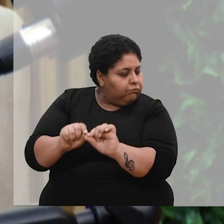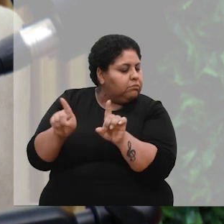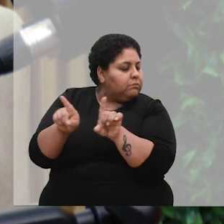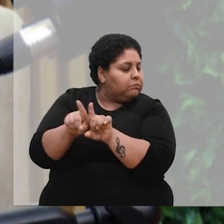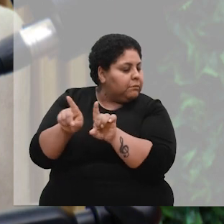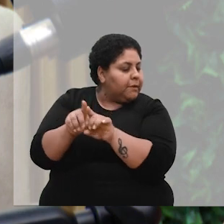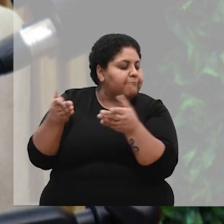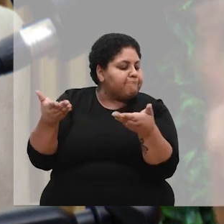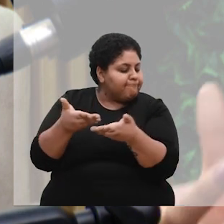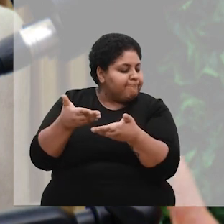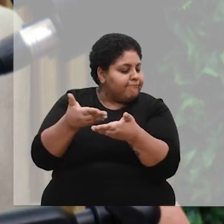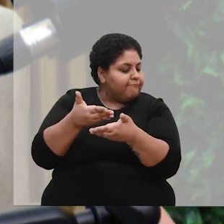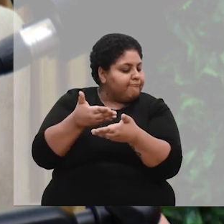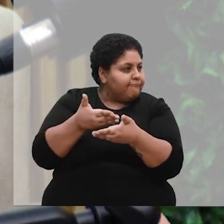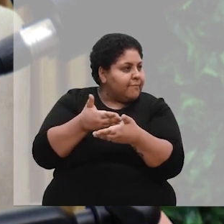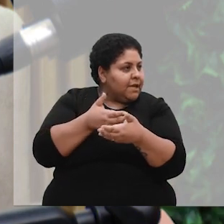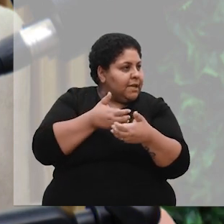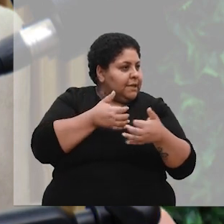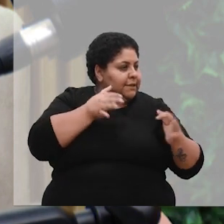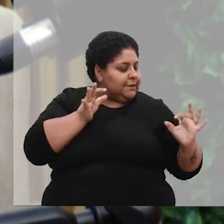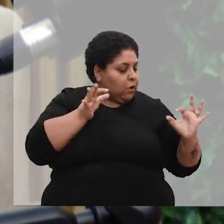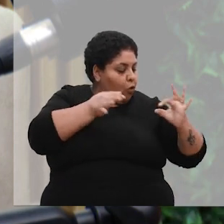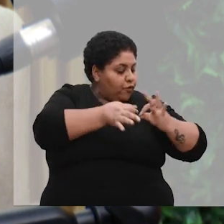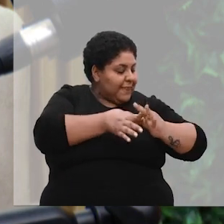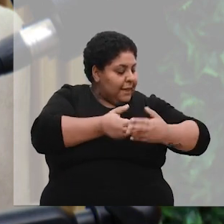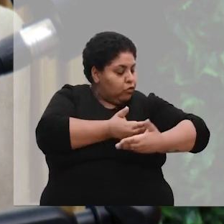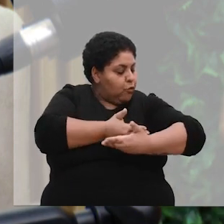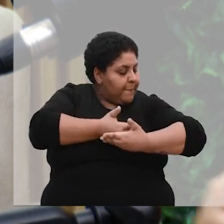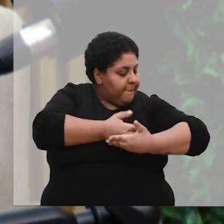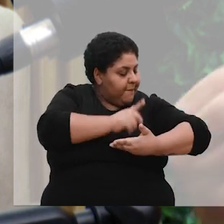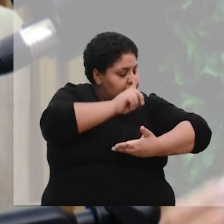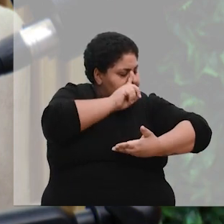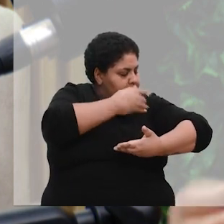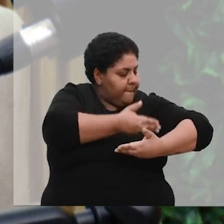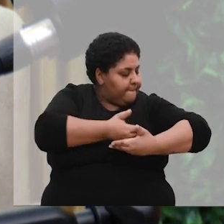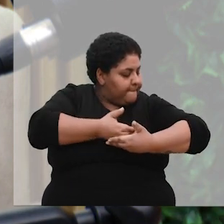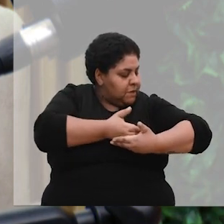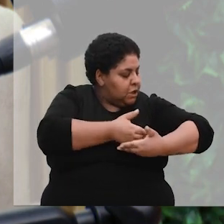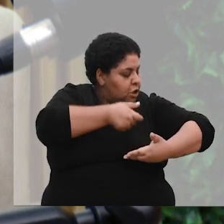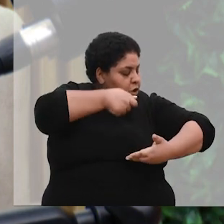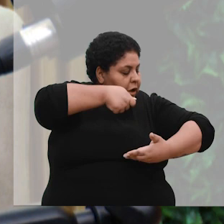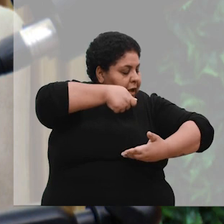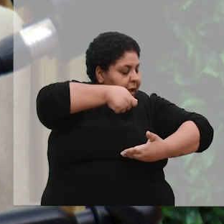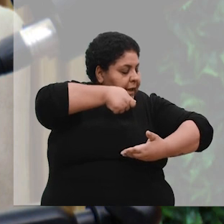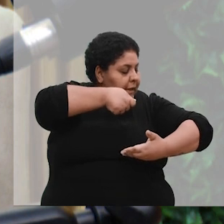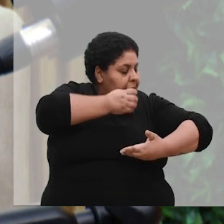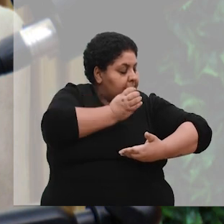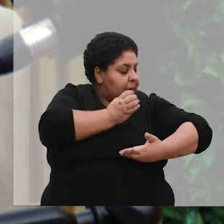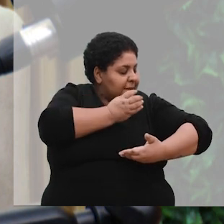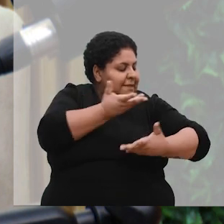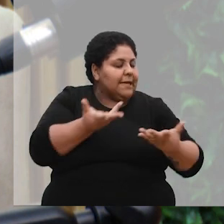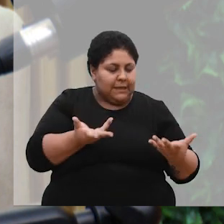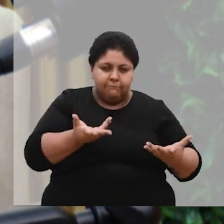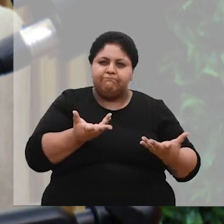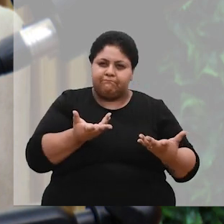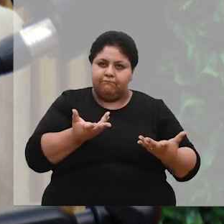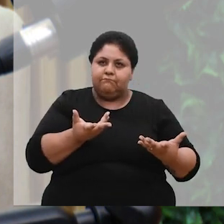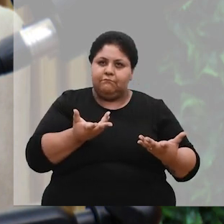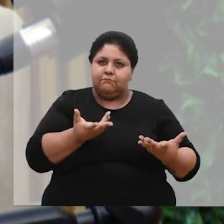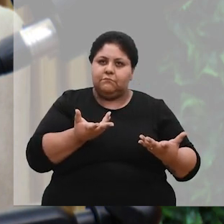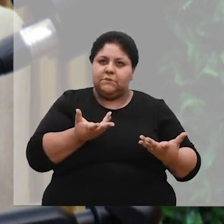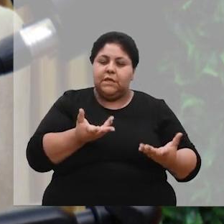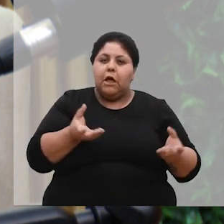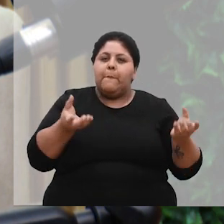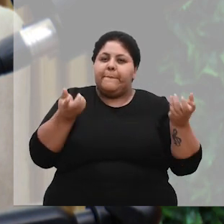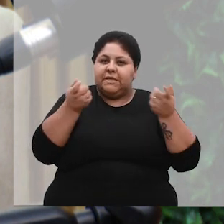desligando a TV, e a gente vai suprir isso. Então, a gente precisa muito suprir essas necessidades quando a gente não